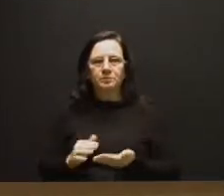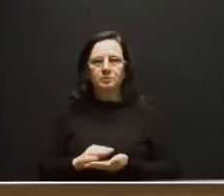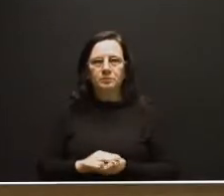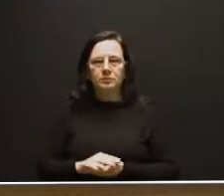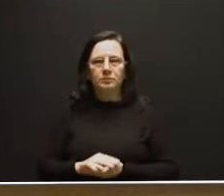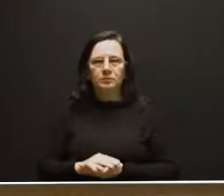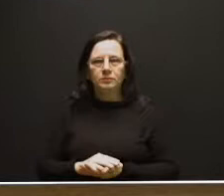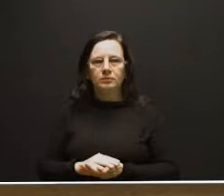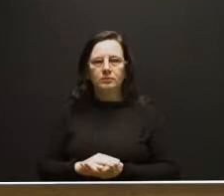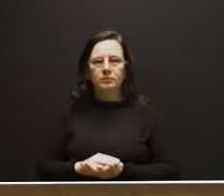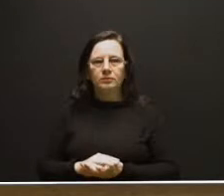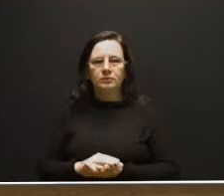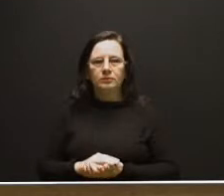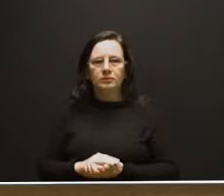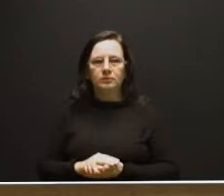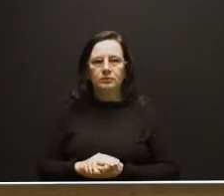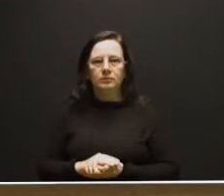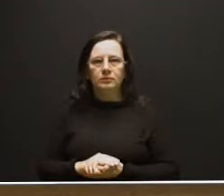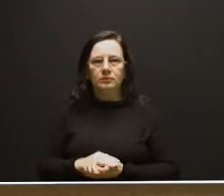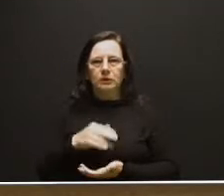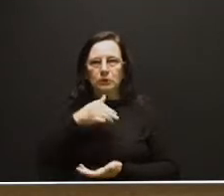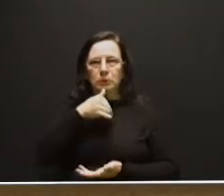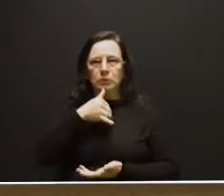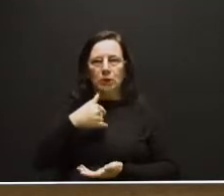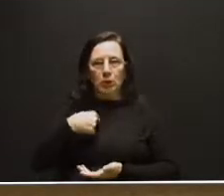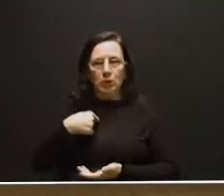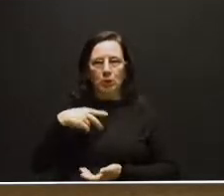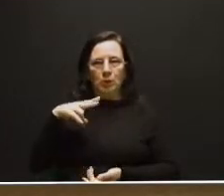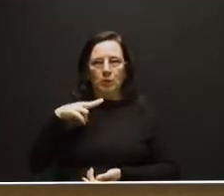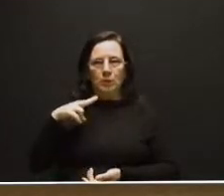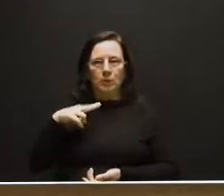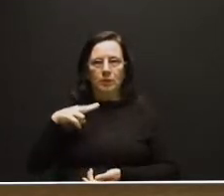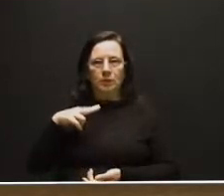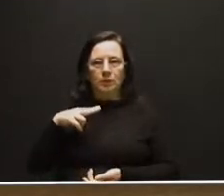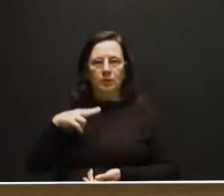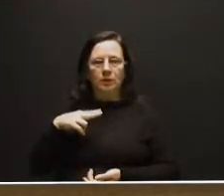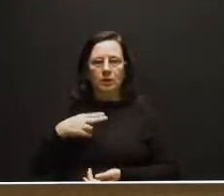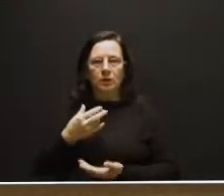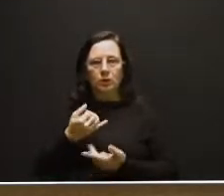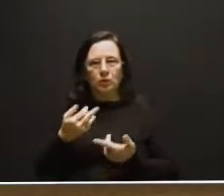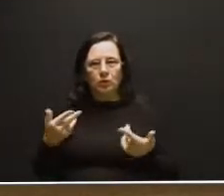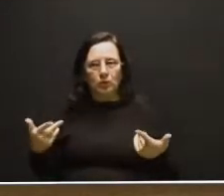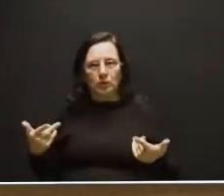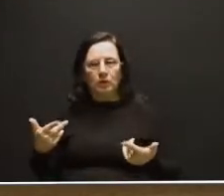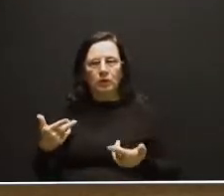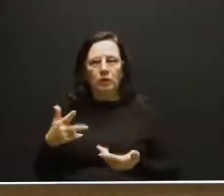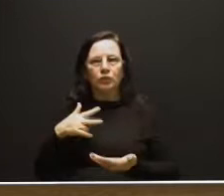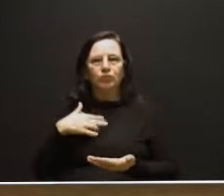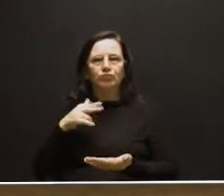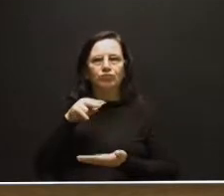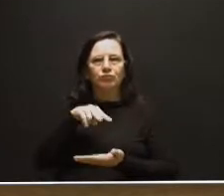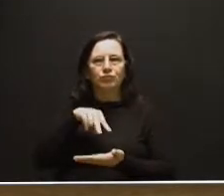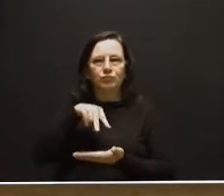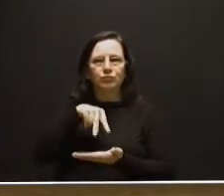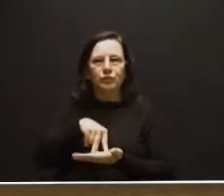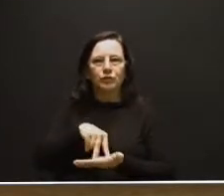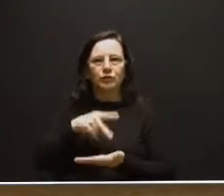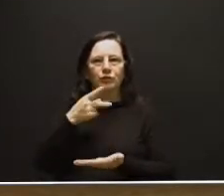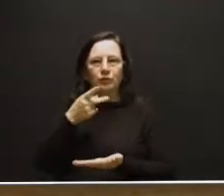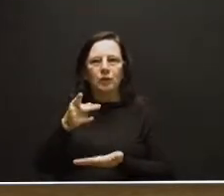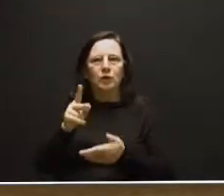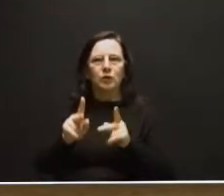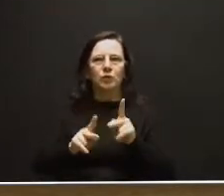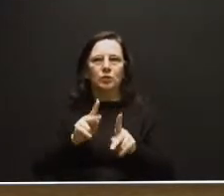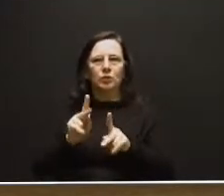é lamentável eu particularmente muita das vezes estive aqui neste plenário e falando com a